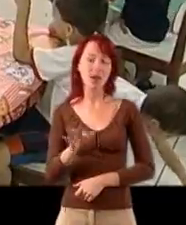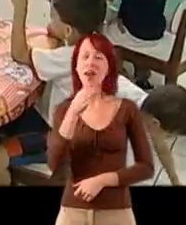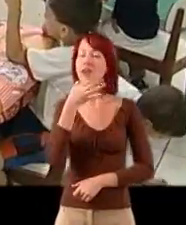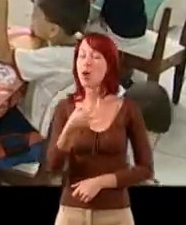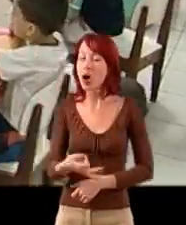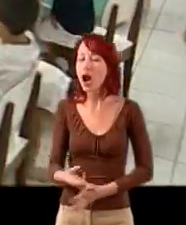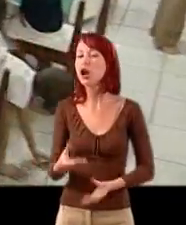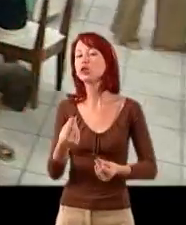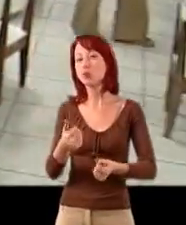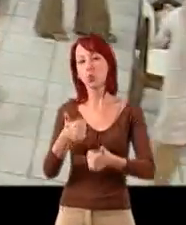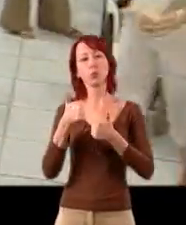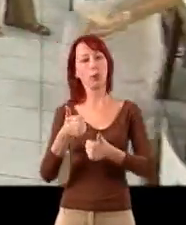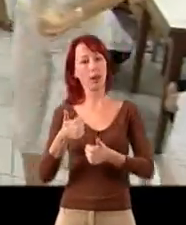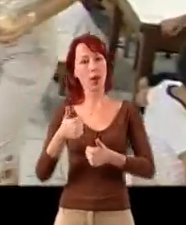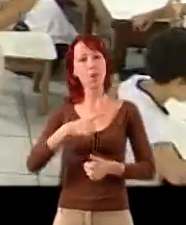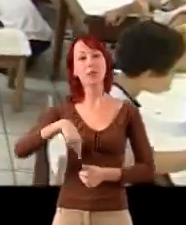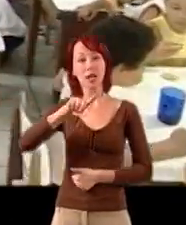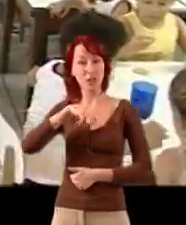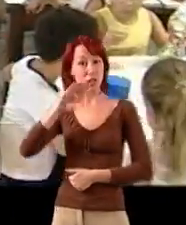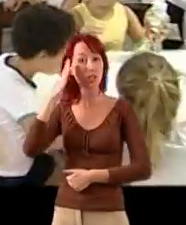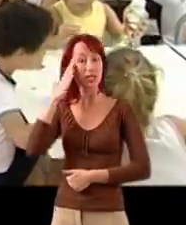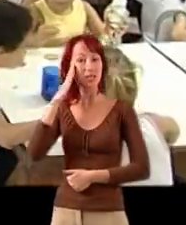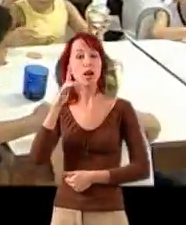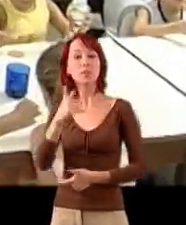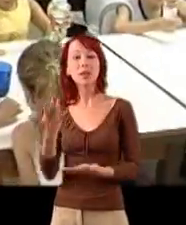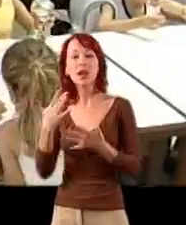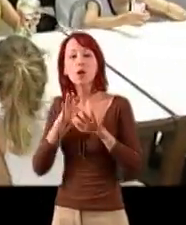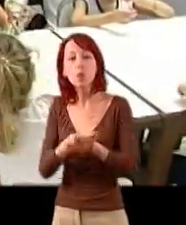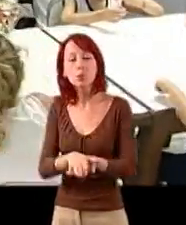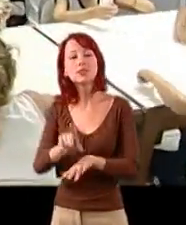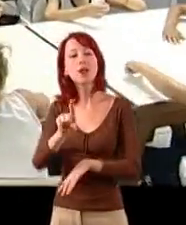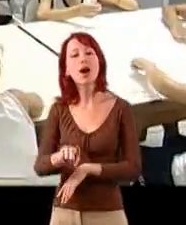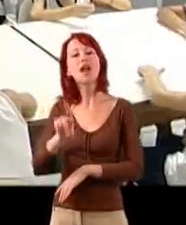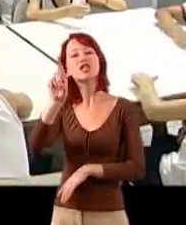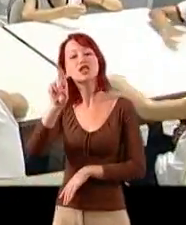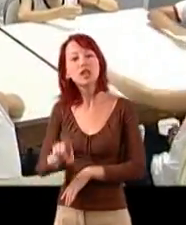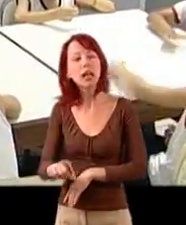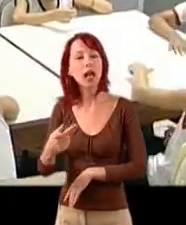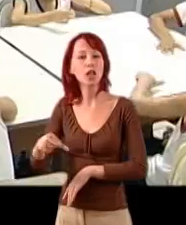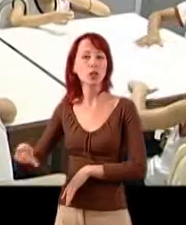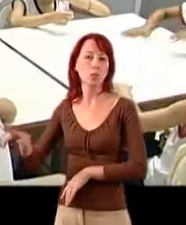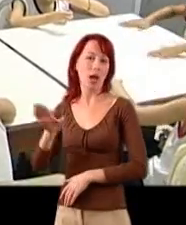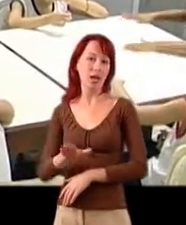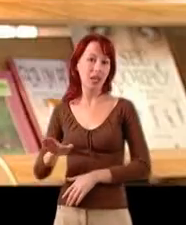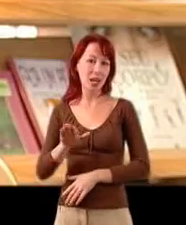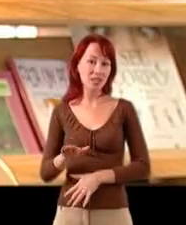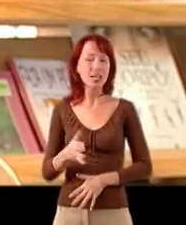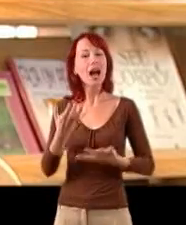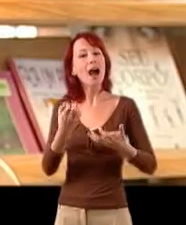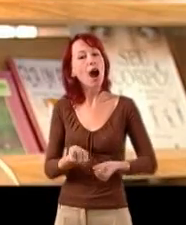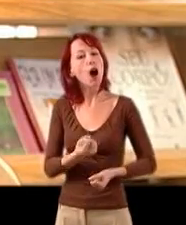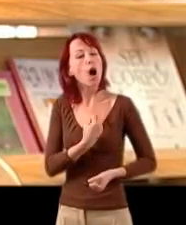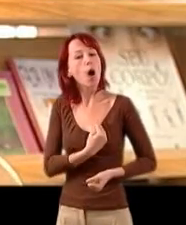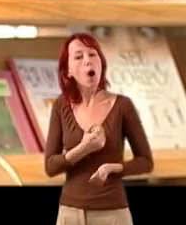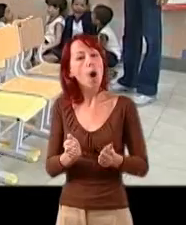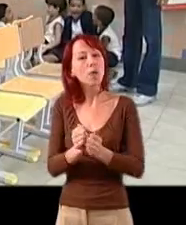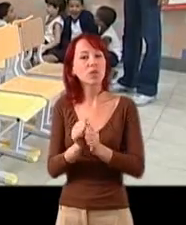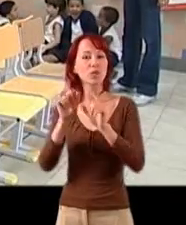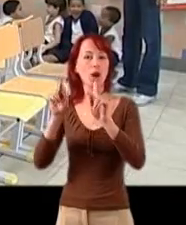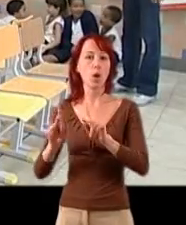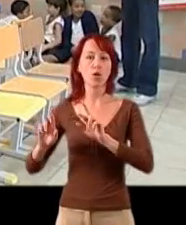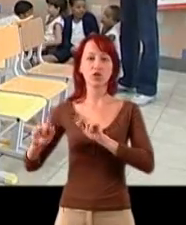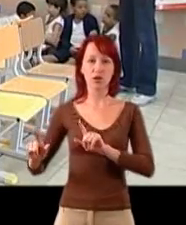sala. E eu acho isso muito legal. A gente entende que a inclusão é um direito da criança, é um direito de todos eles, de conviver com o